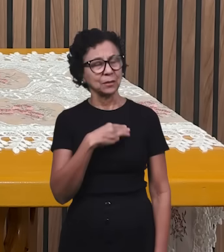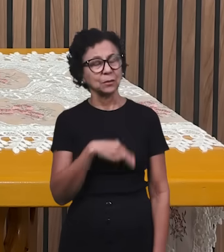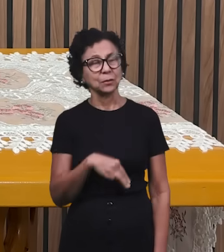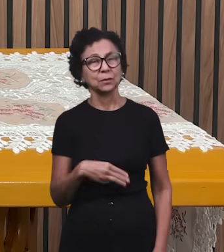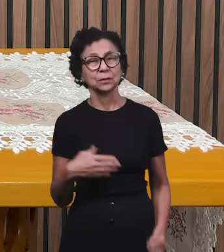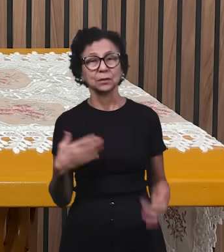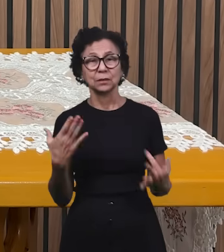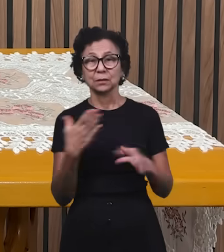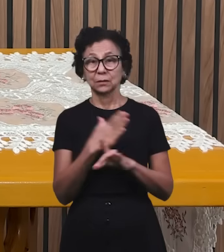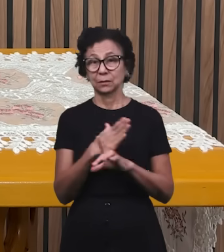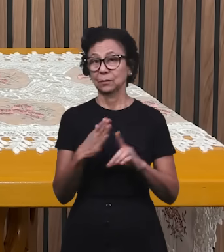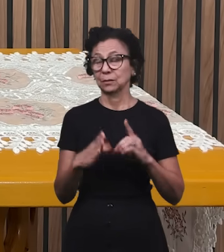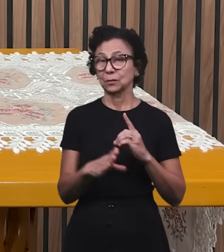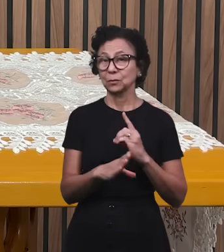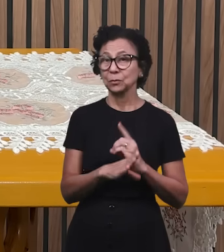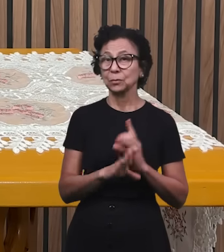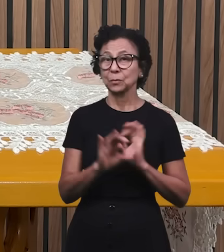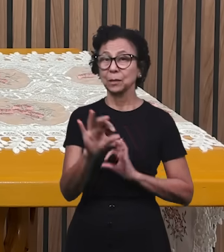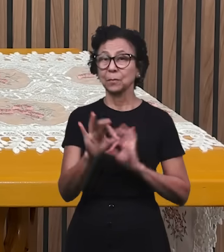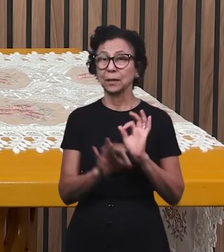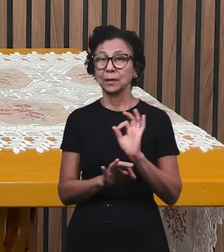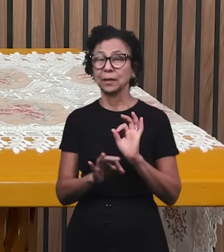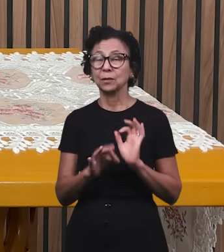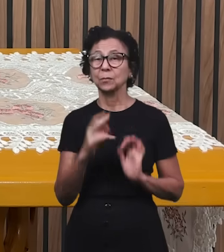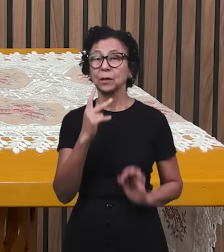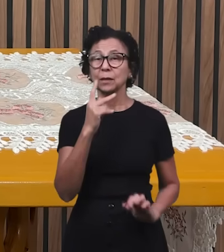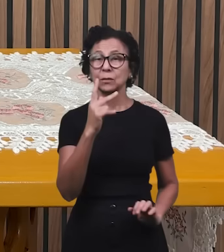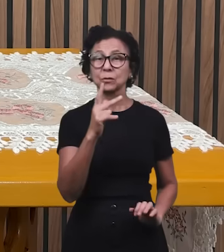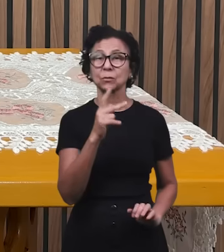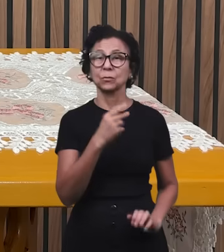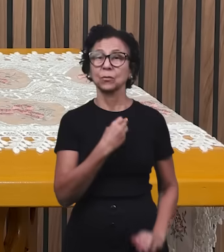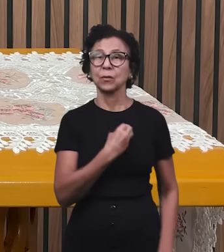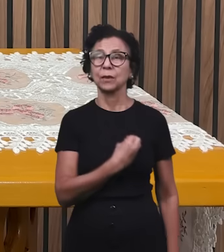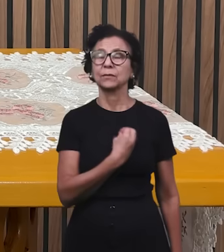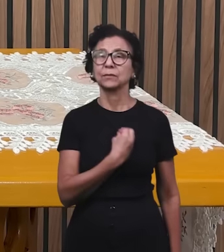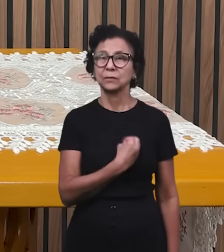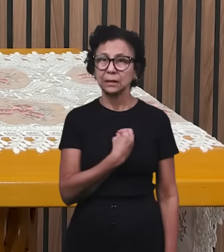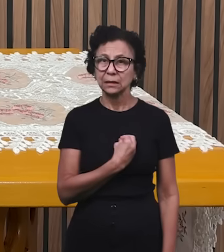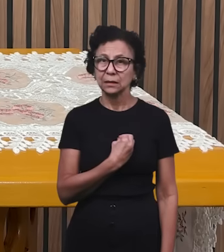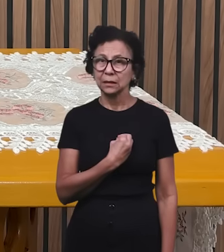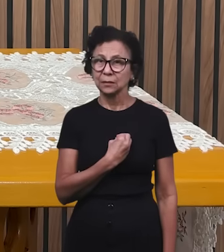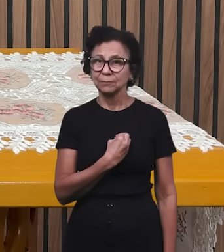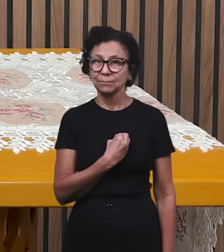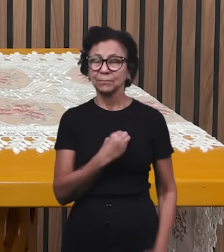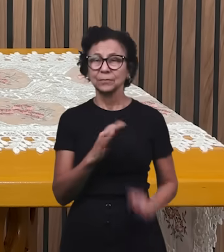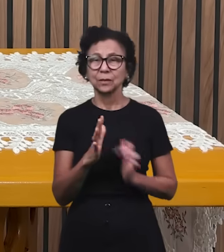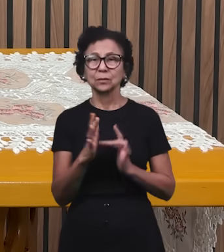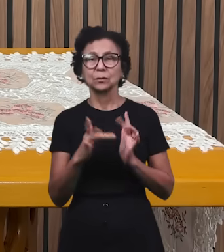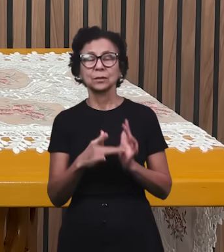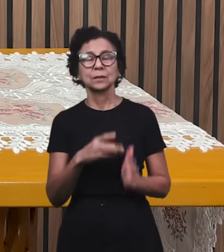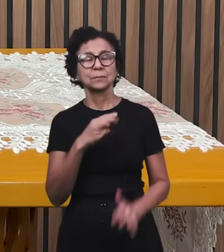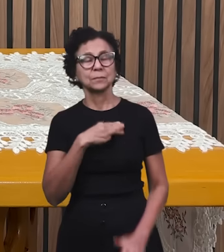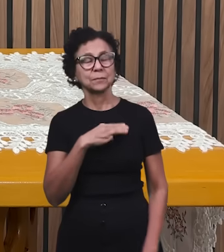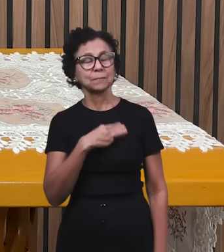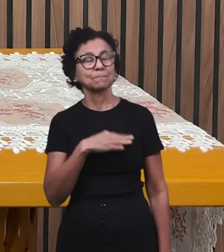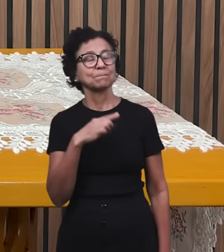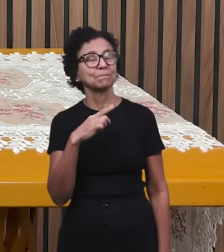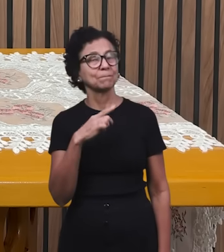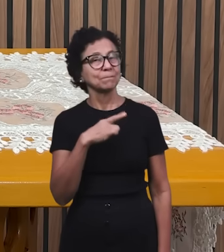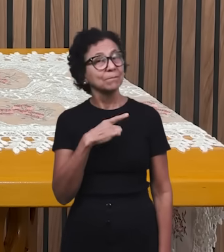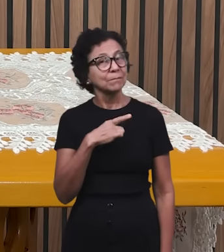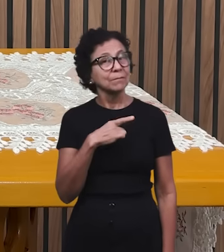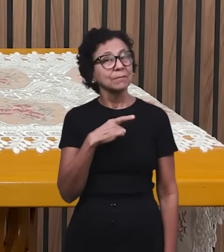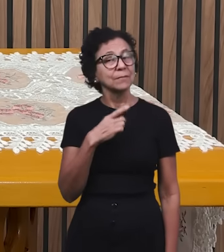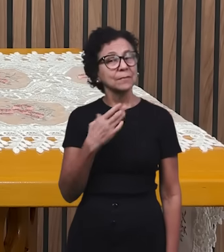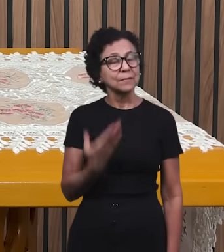para você tem que ser um culto do exercício da misericórdia de Jesus para com a sua vida. Mas além disso,